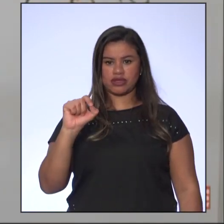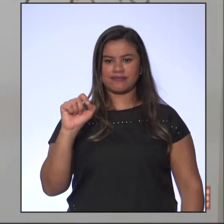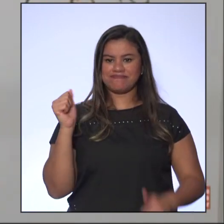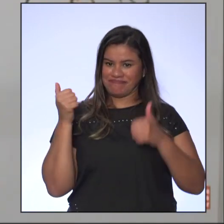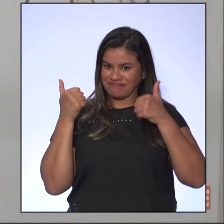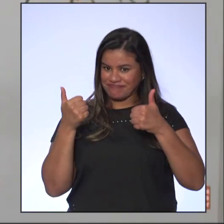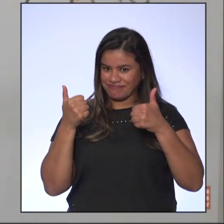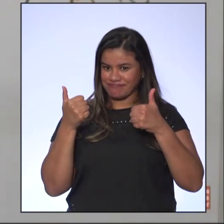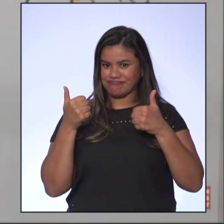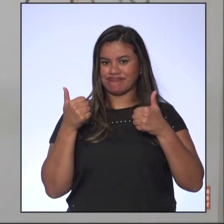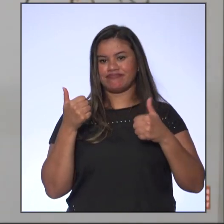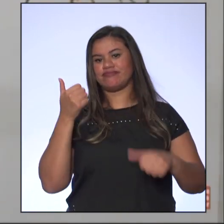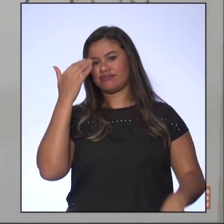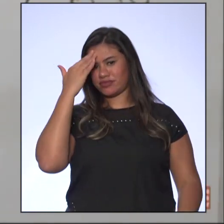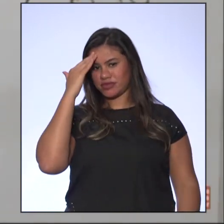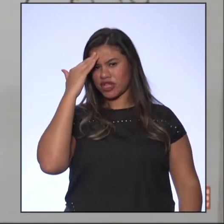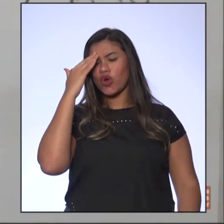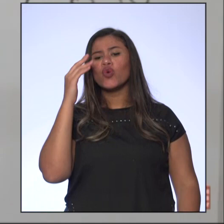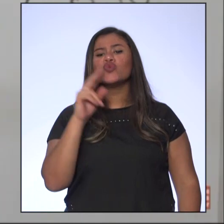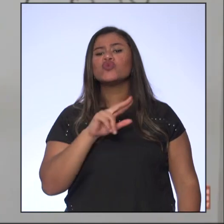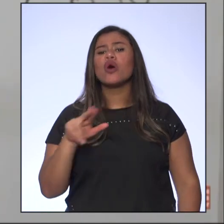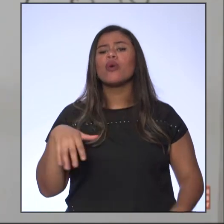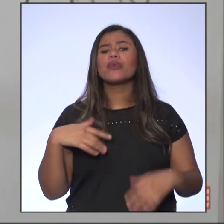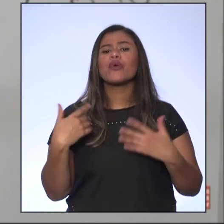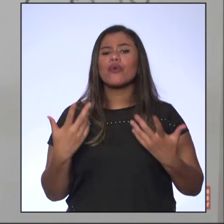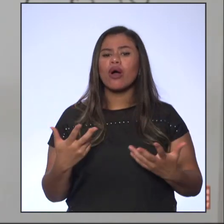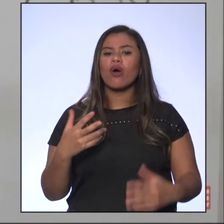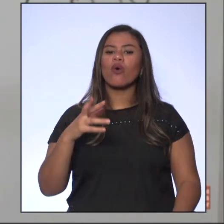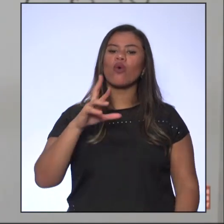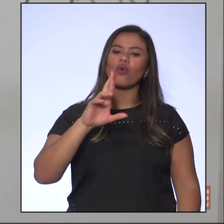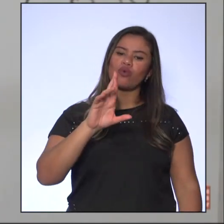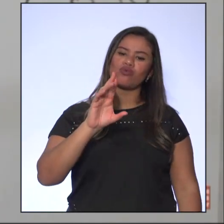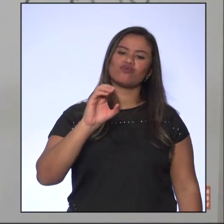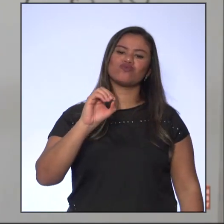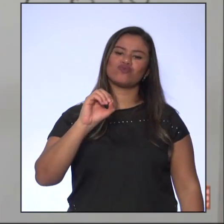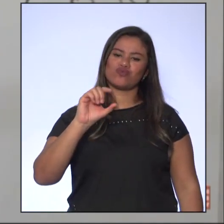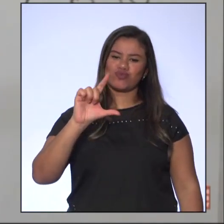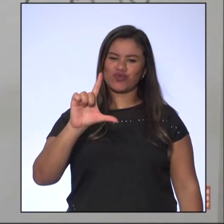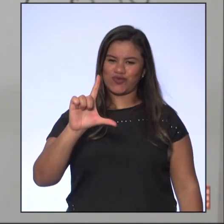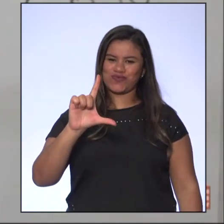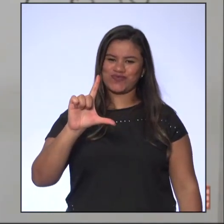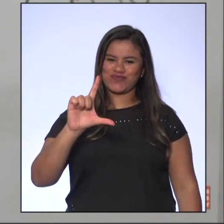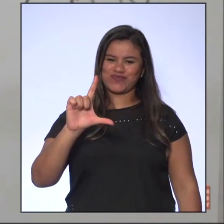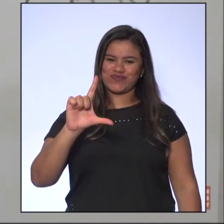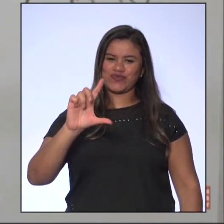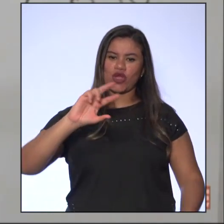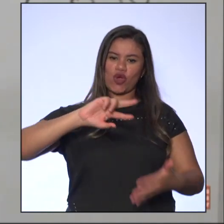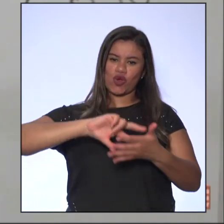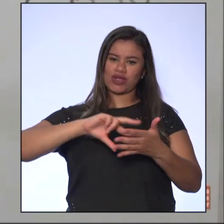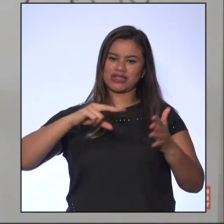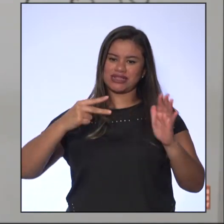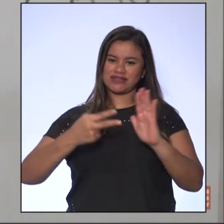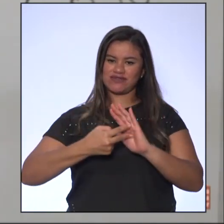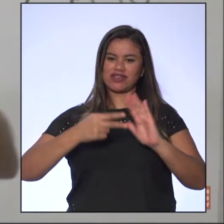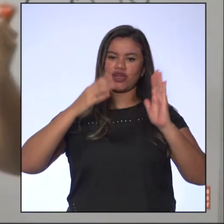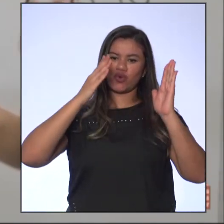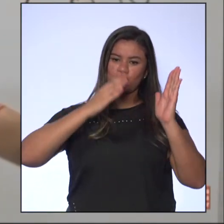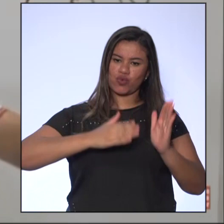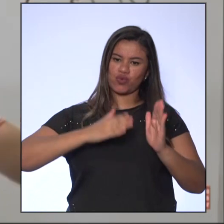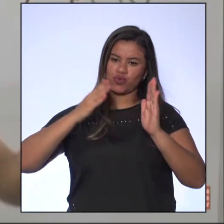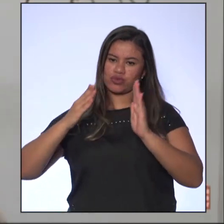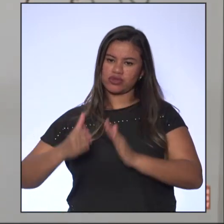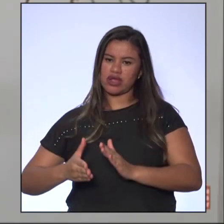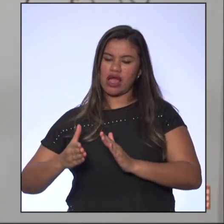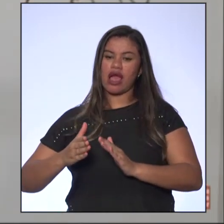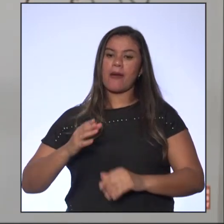Legal? Isso aqui, qual é o nome disso, prof, mesmo? O nome disso aqui é rol. Rol é quando você organiza do menor